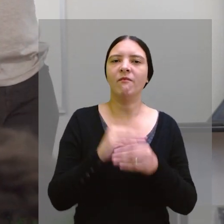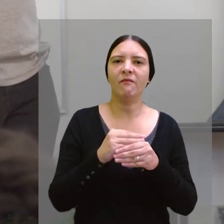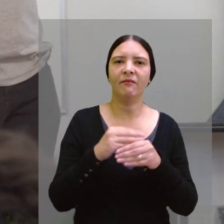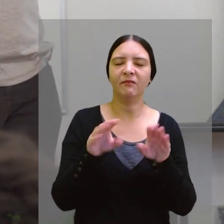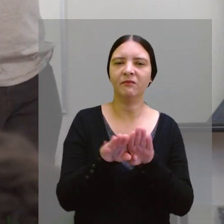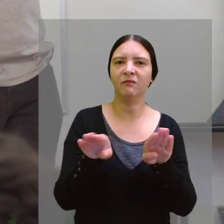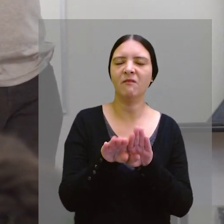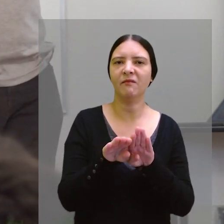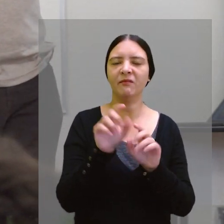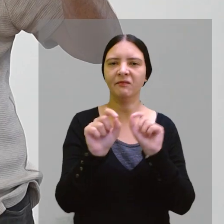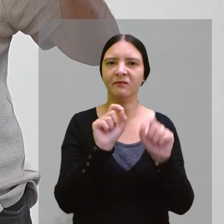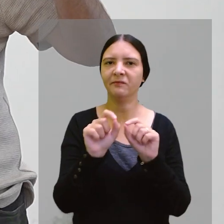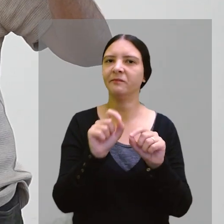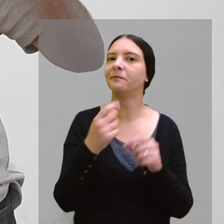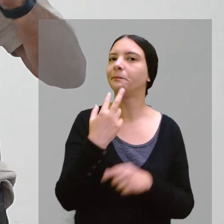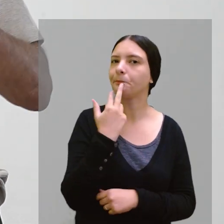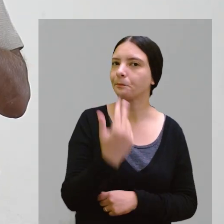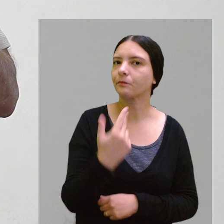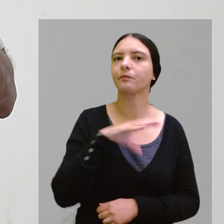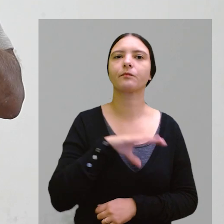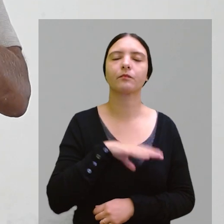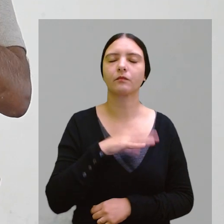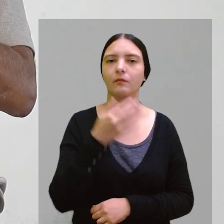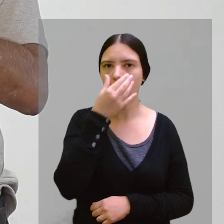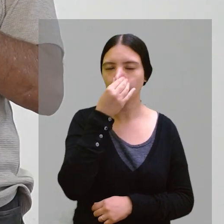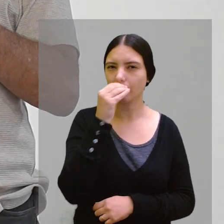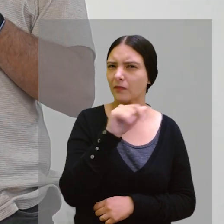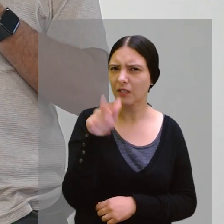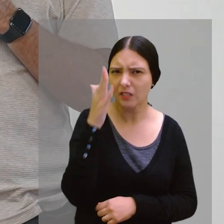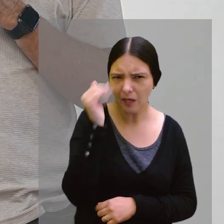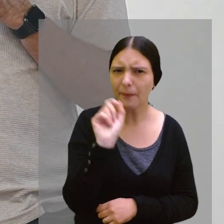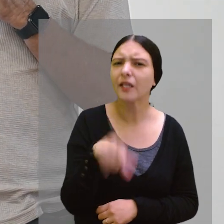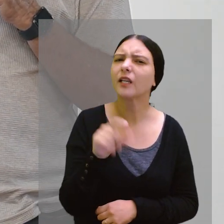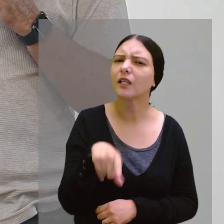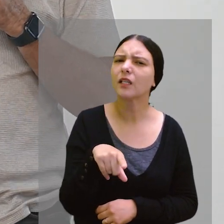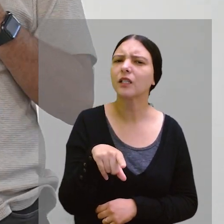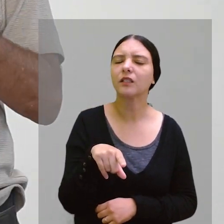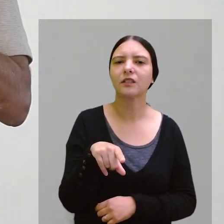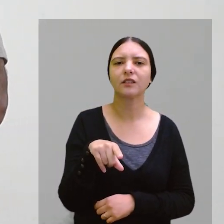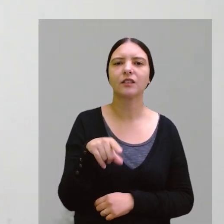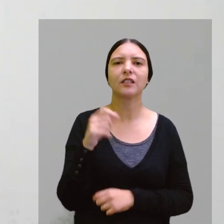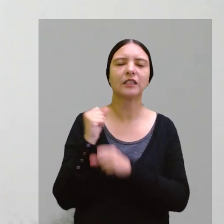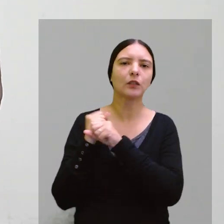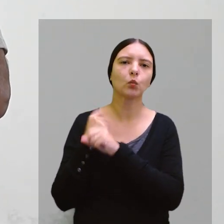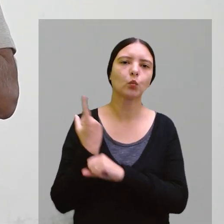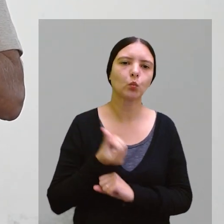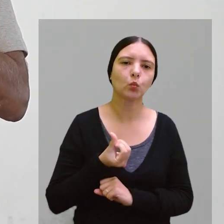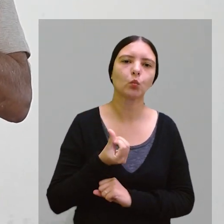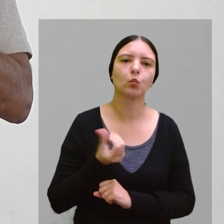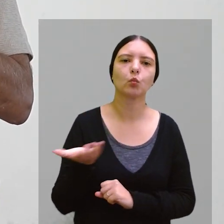bem os primórdios da língua portuguesa. Vocês sabem quem que foi? Alguém me daria? Lá no século